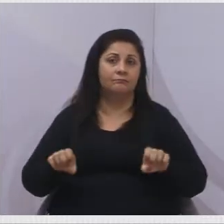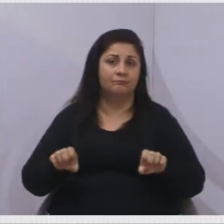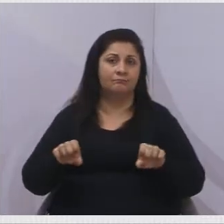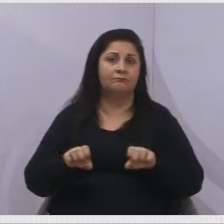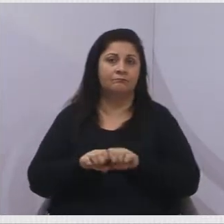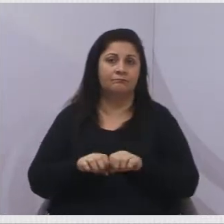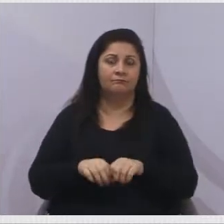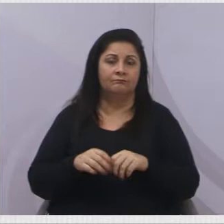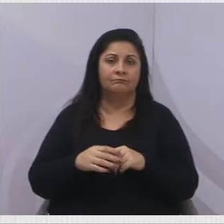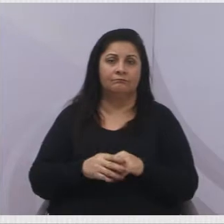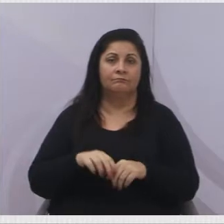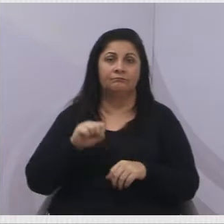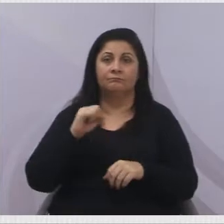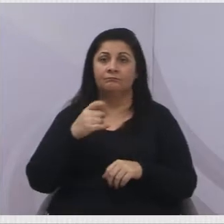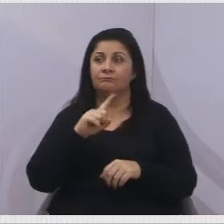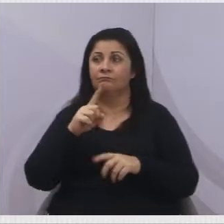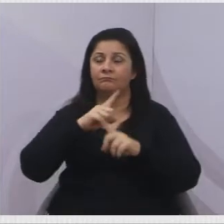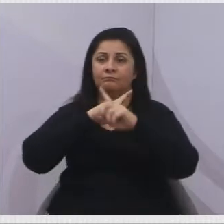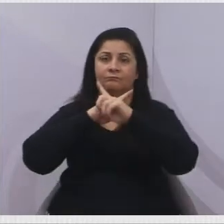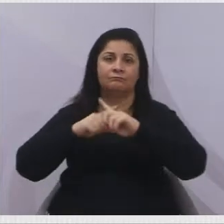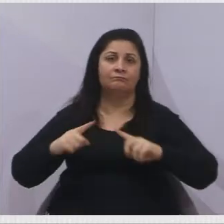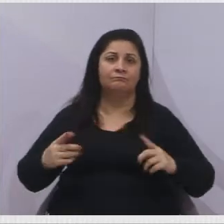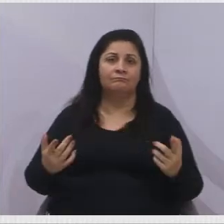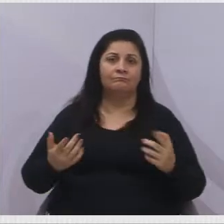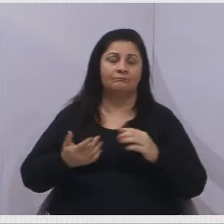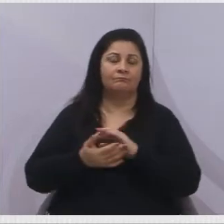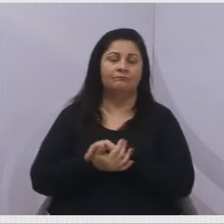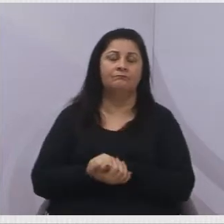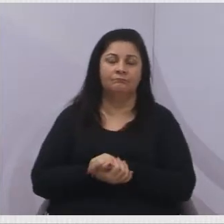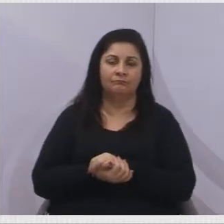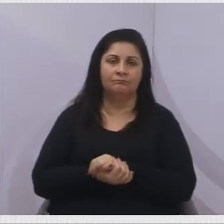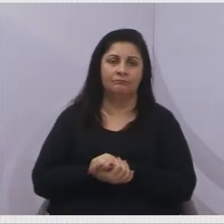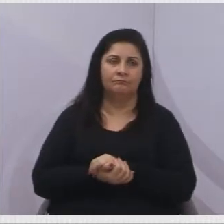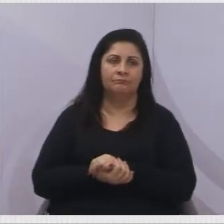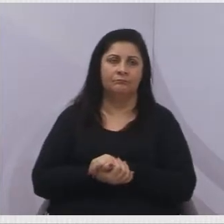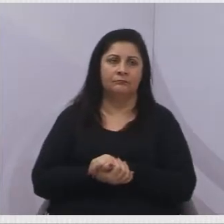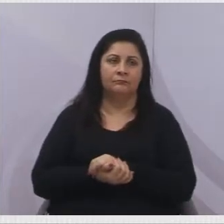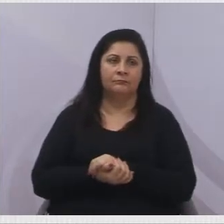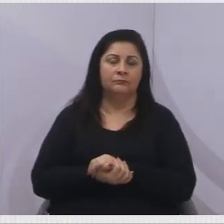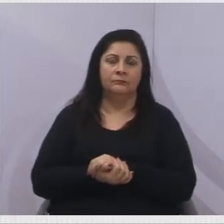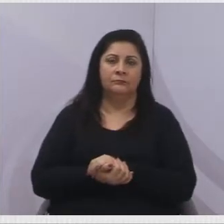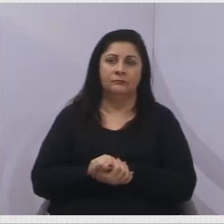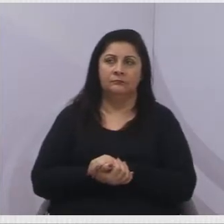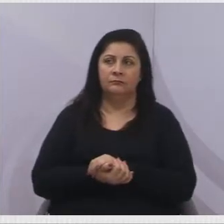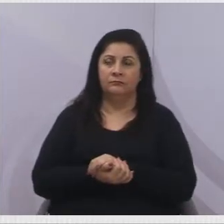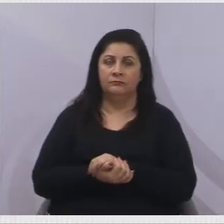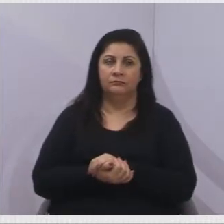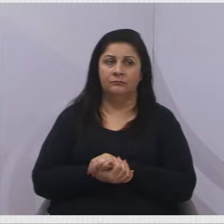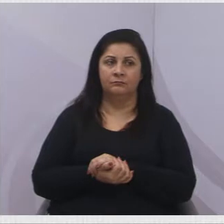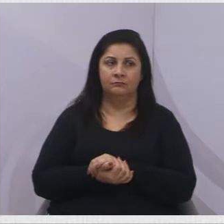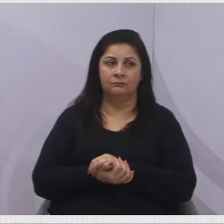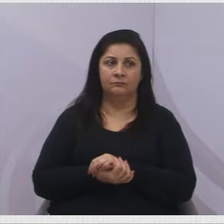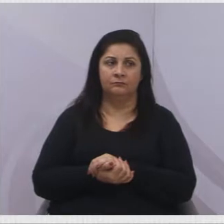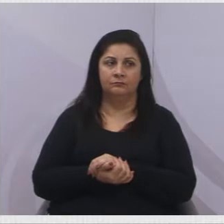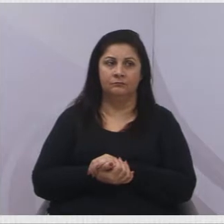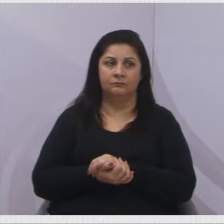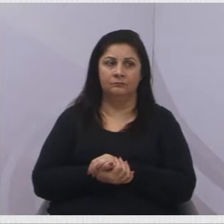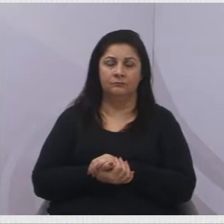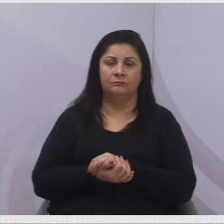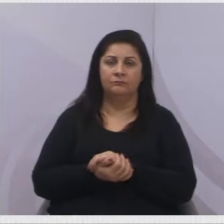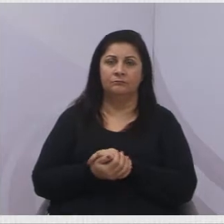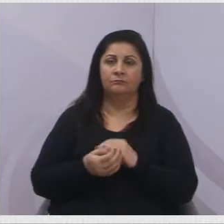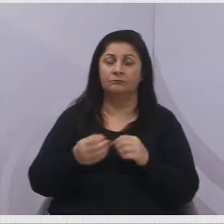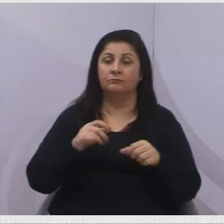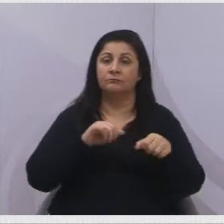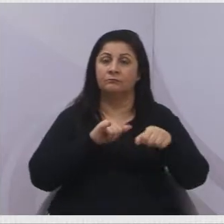o cancelamento de todos os pacientes agendados, ele entra como faltoso. No absenteísmo